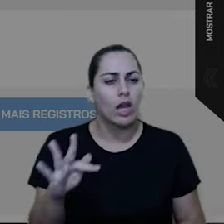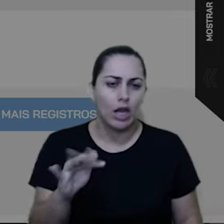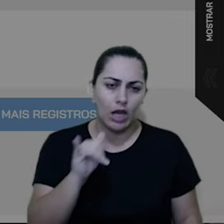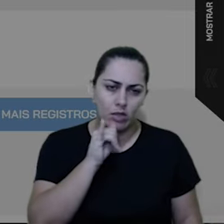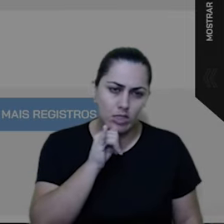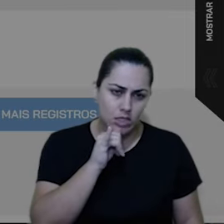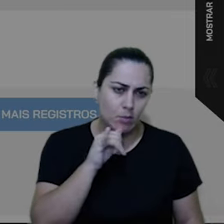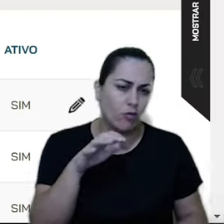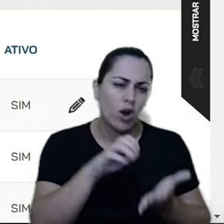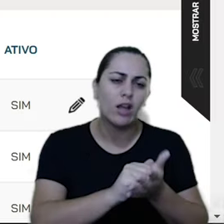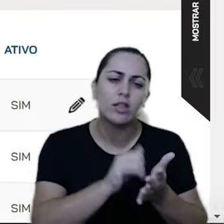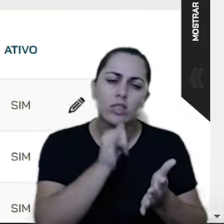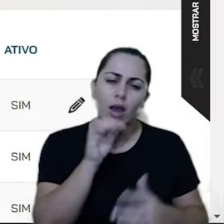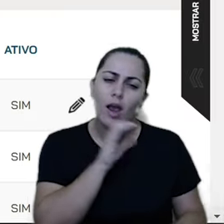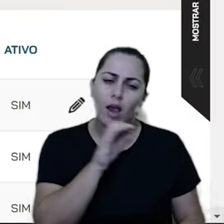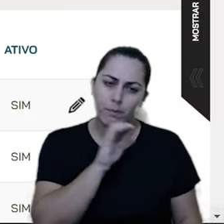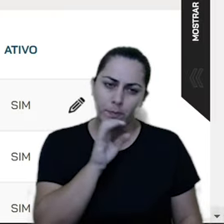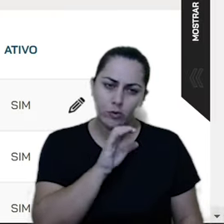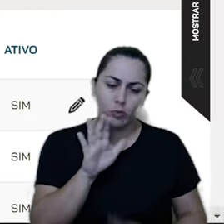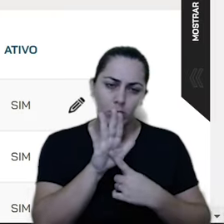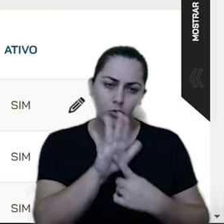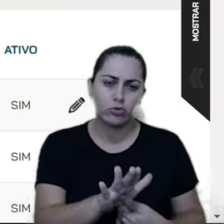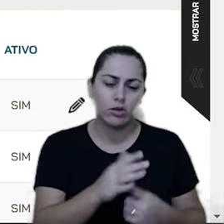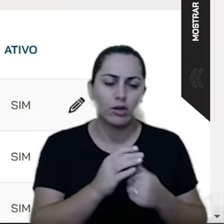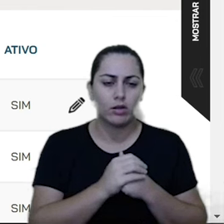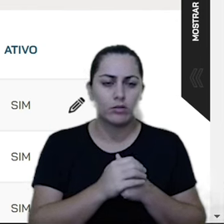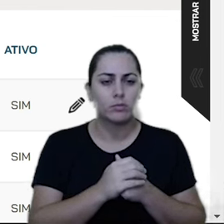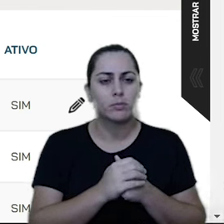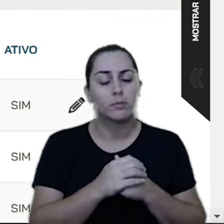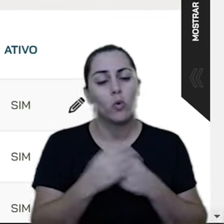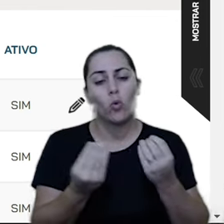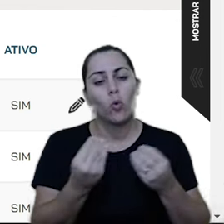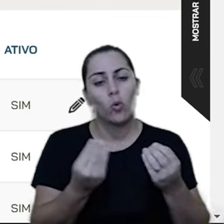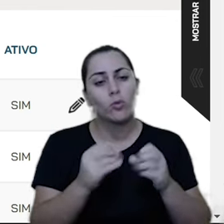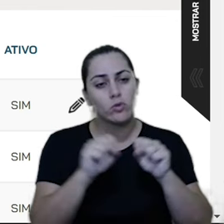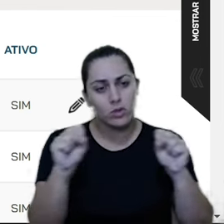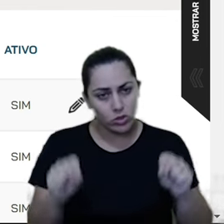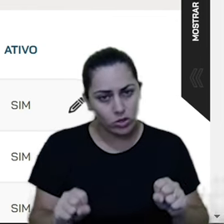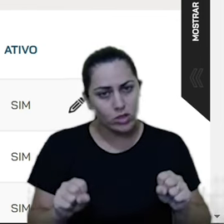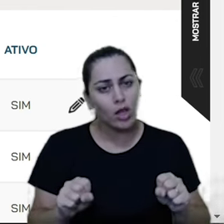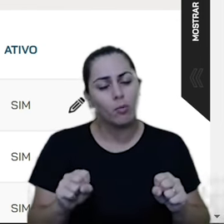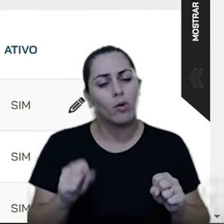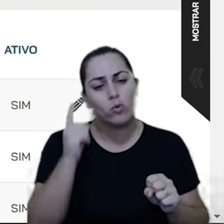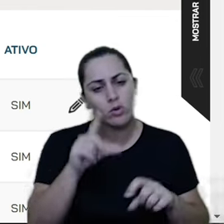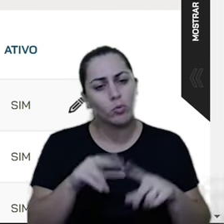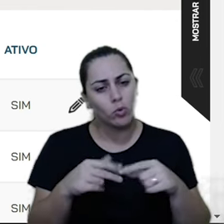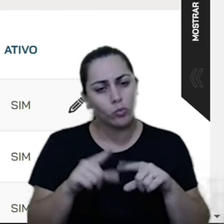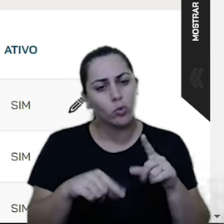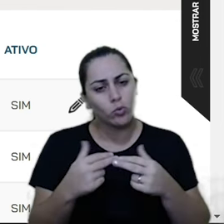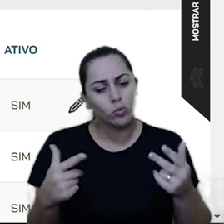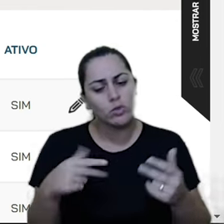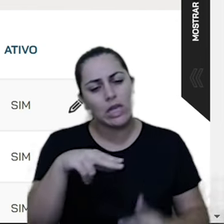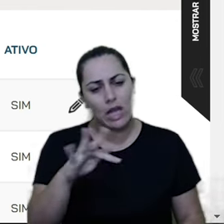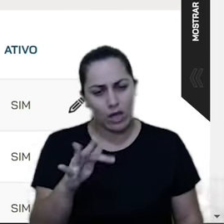produto bem rapidinho pra gente ver o que de fato é necessário para que o sistema salve o produto e que você consiga daí em diante